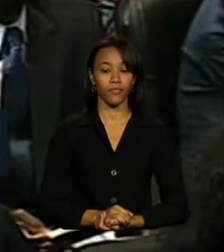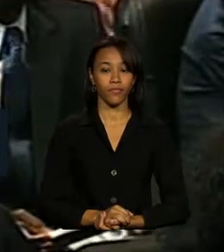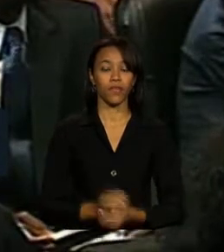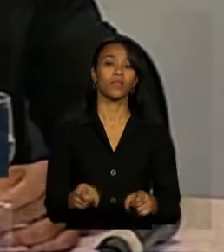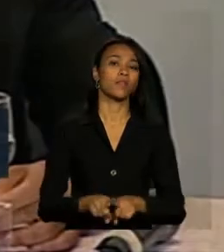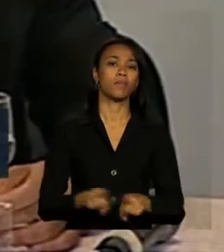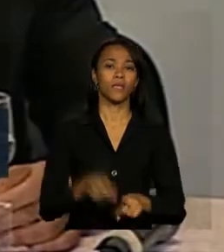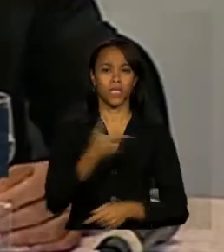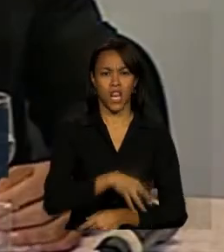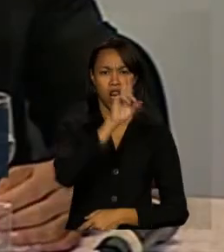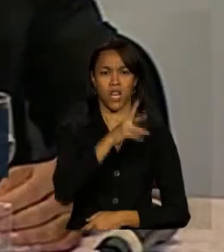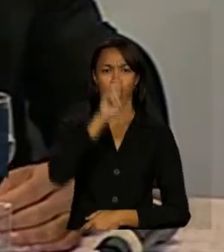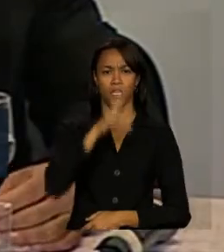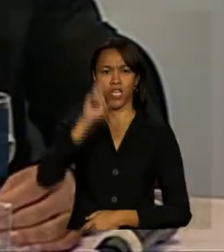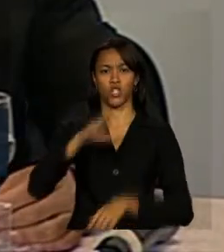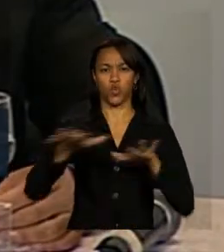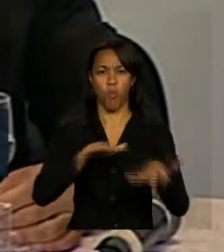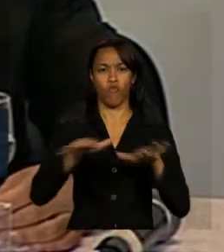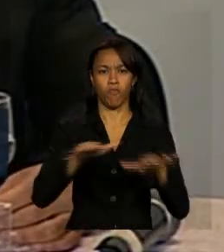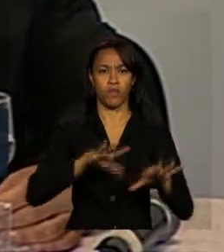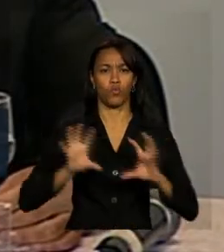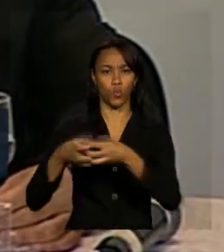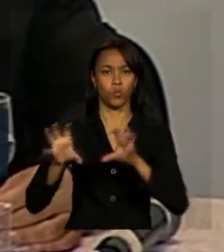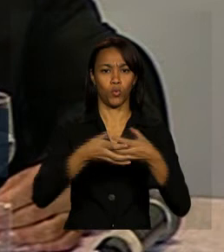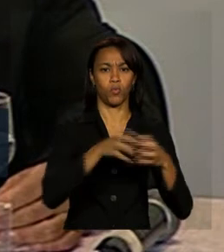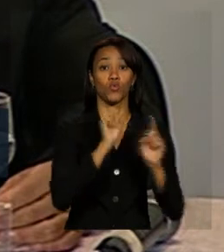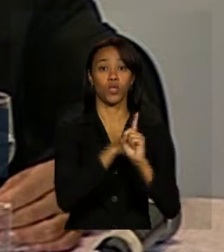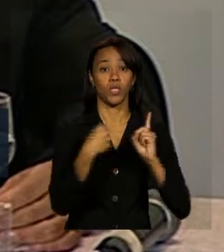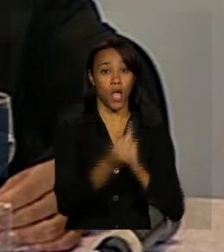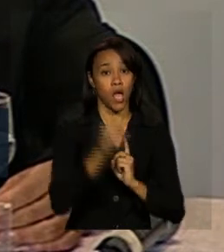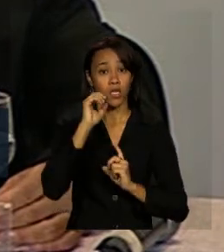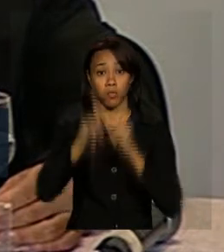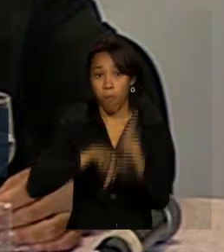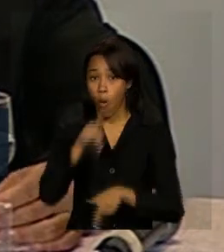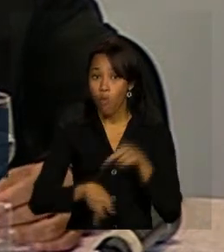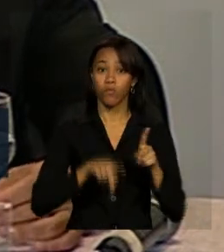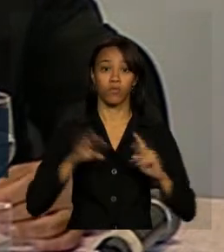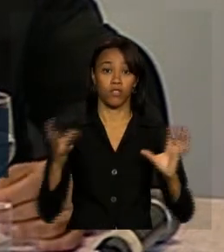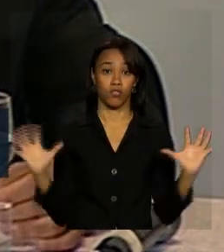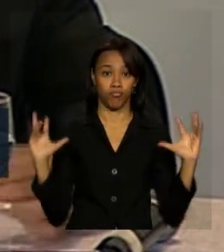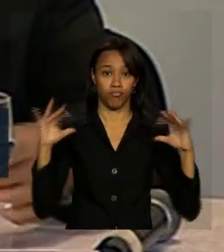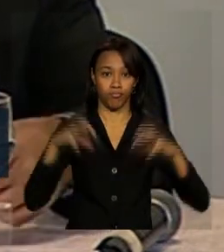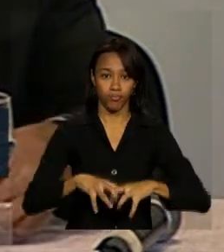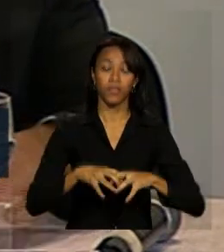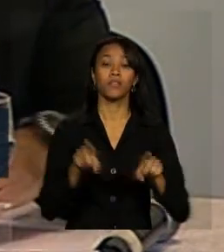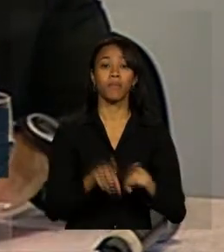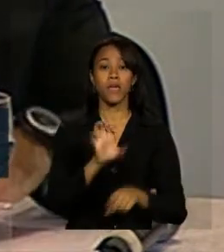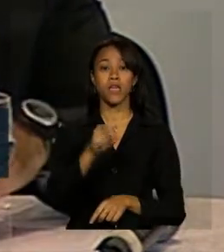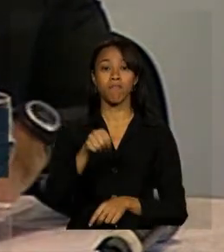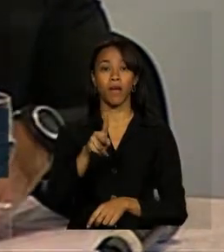Também lideranças dos movimentos sociais, povos de terreiros e todos aqui, os embaixadores e